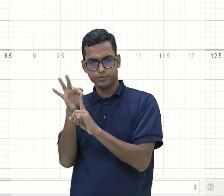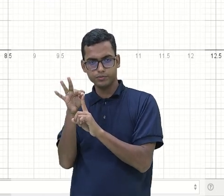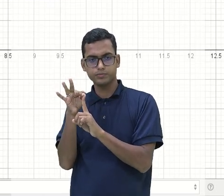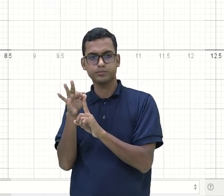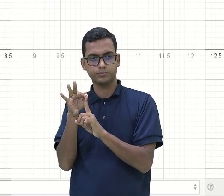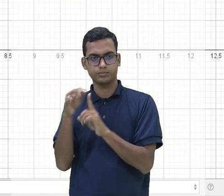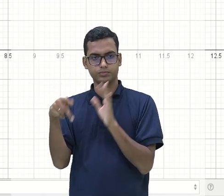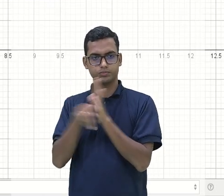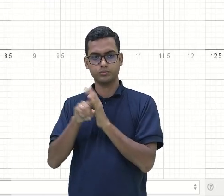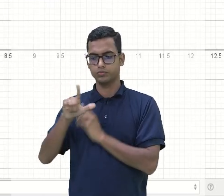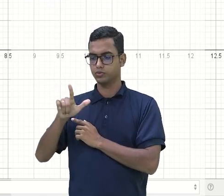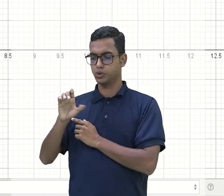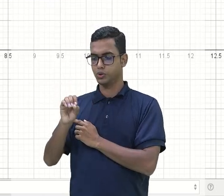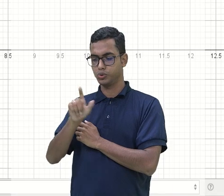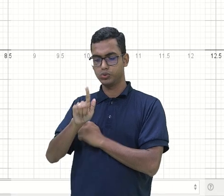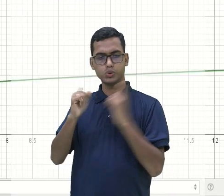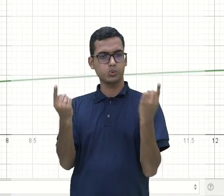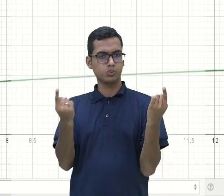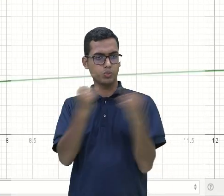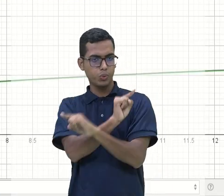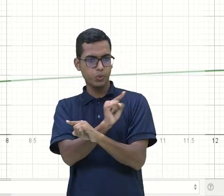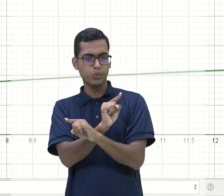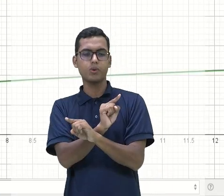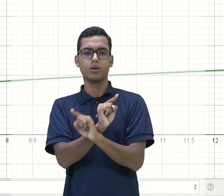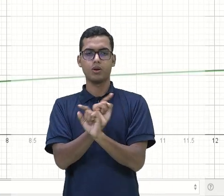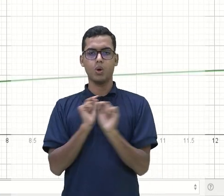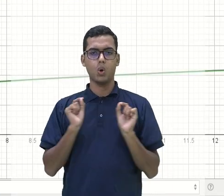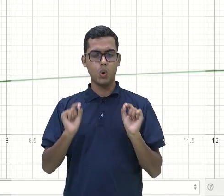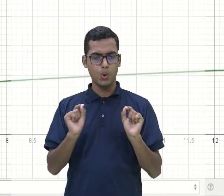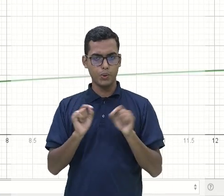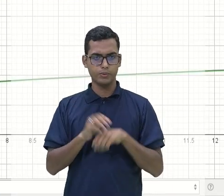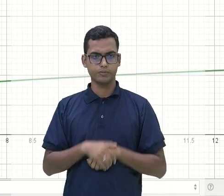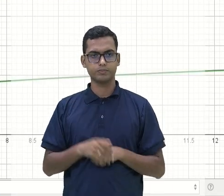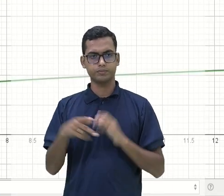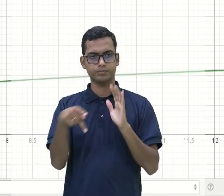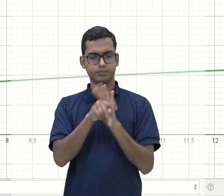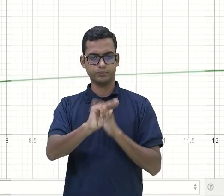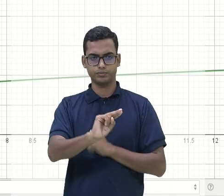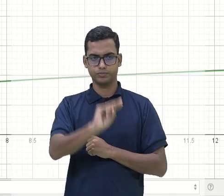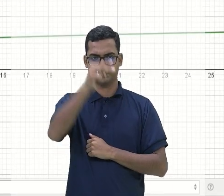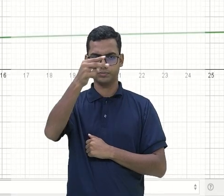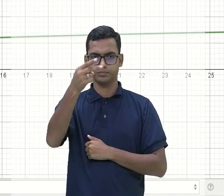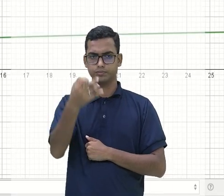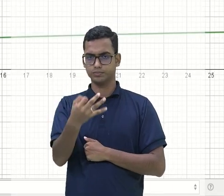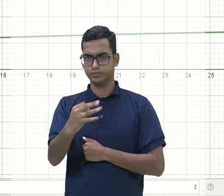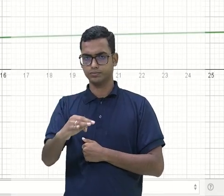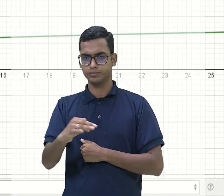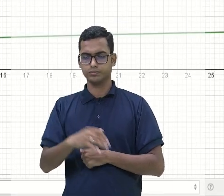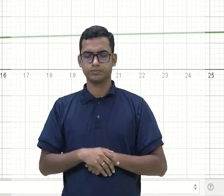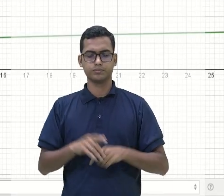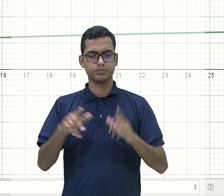logarítmica é a inversa da função exponencial, correto?